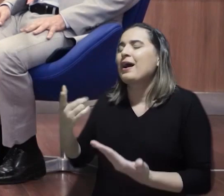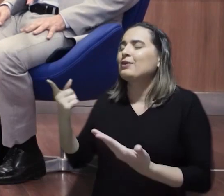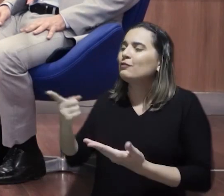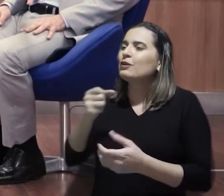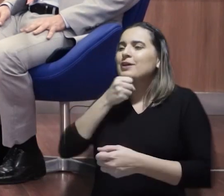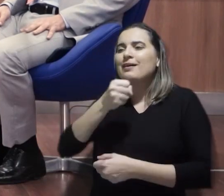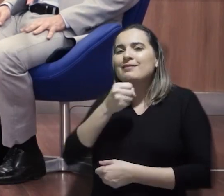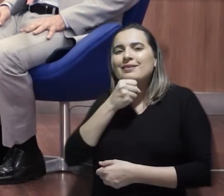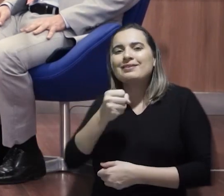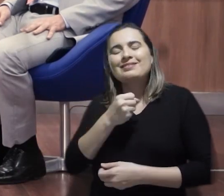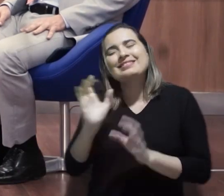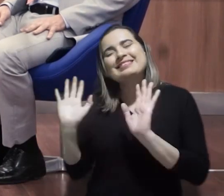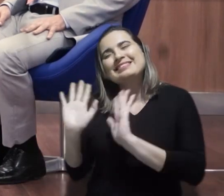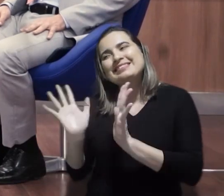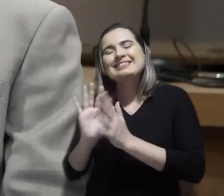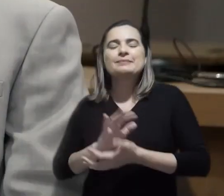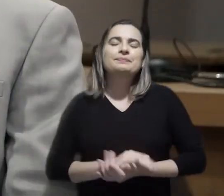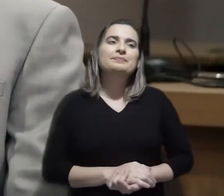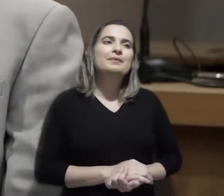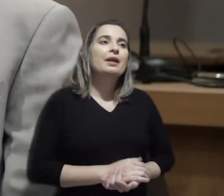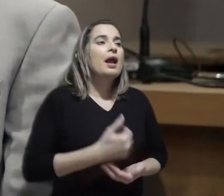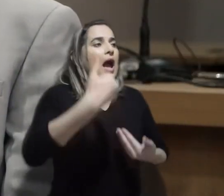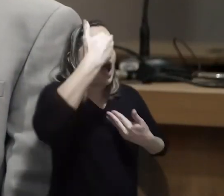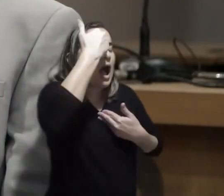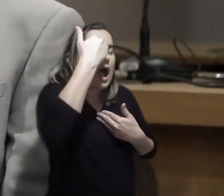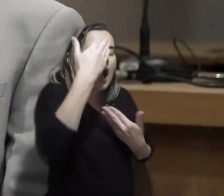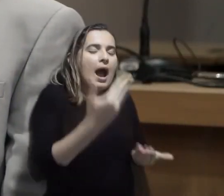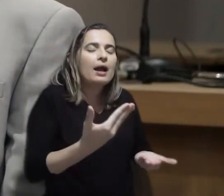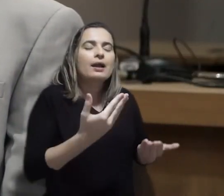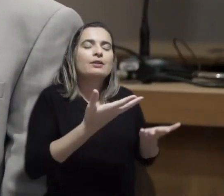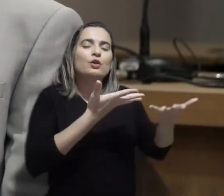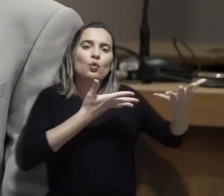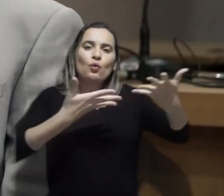sua entrevista e até uma próxima oportunidade. Eu que agradeço,